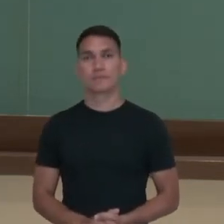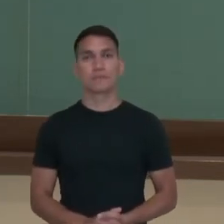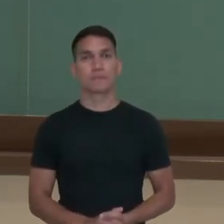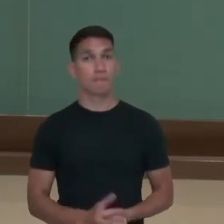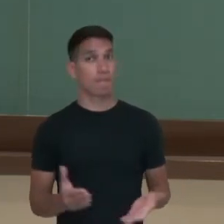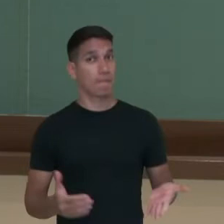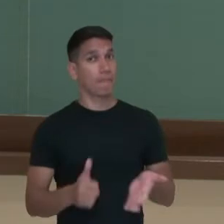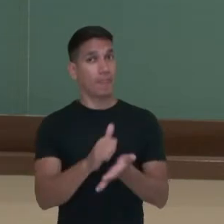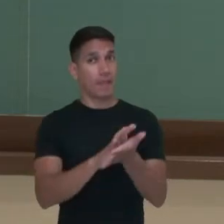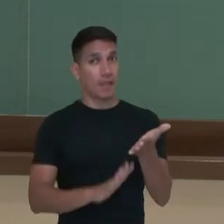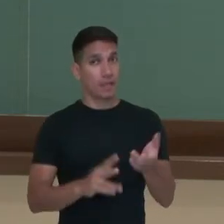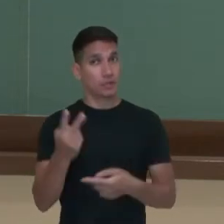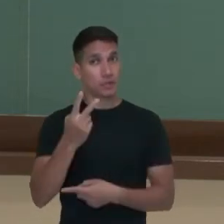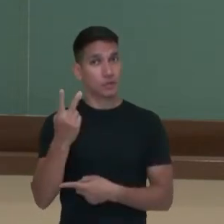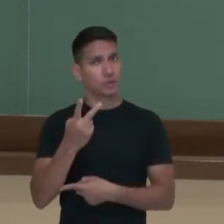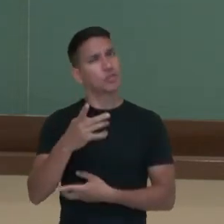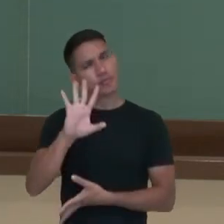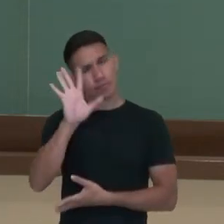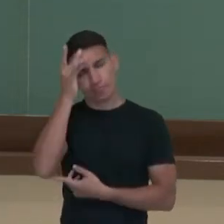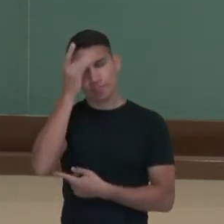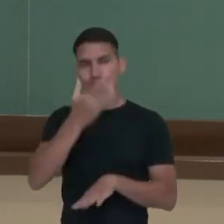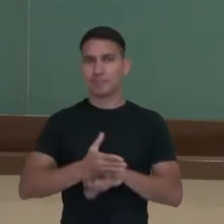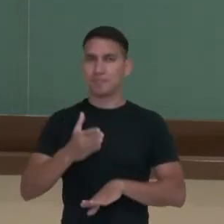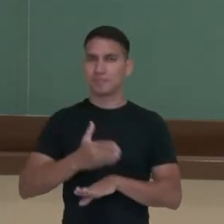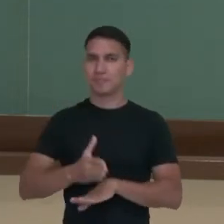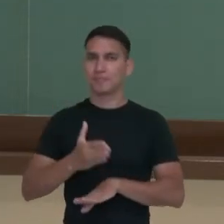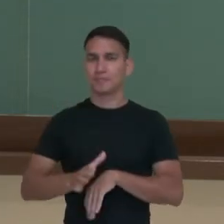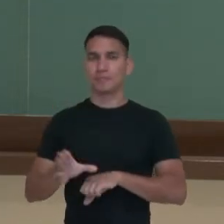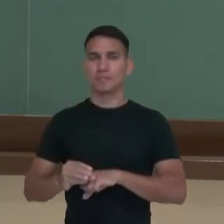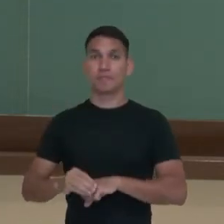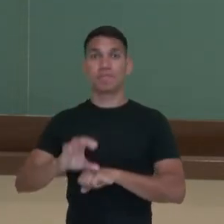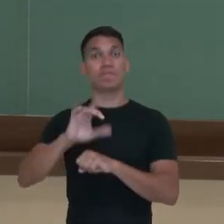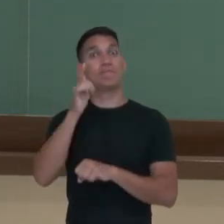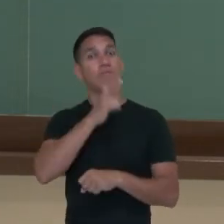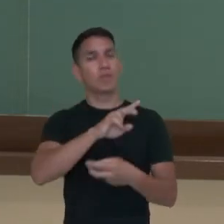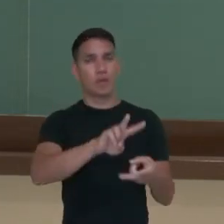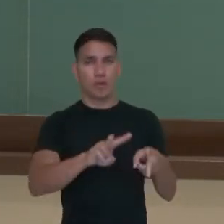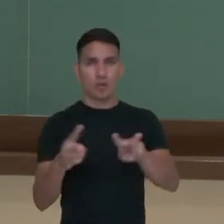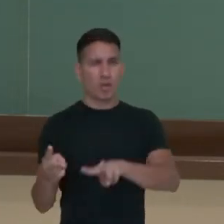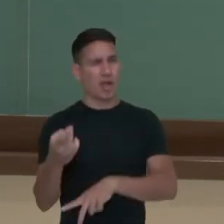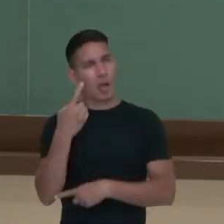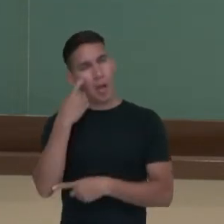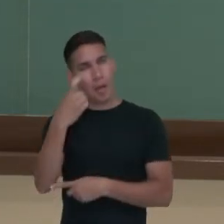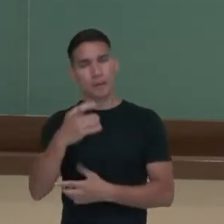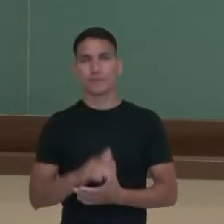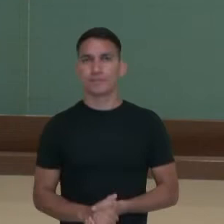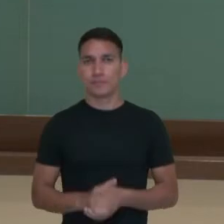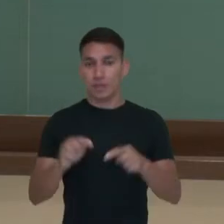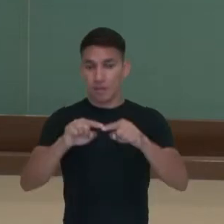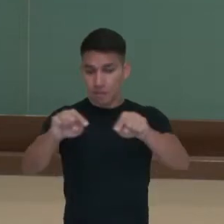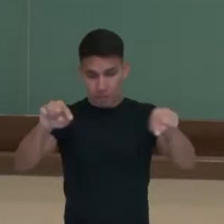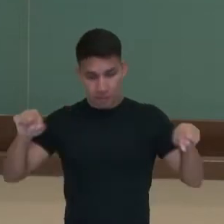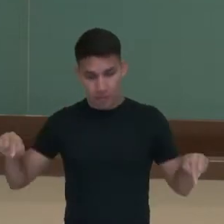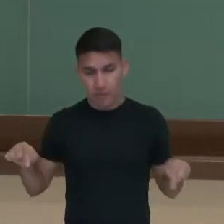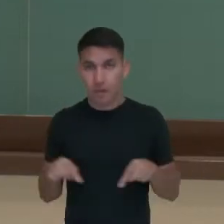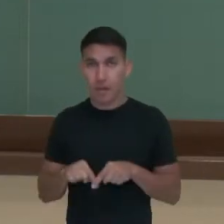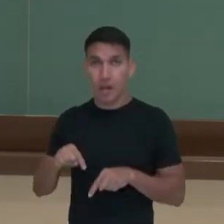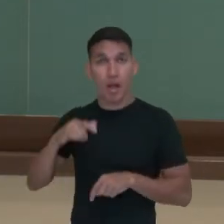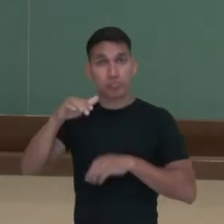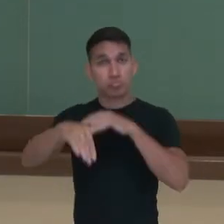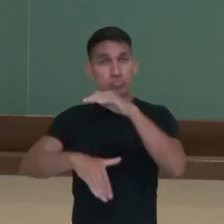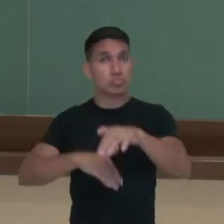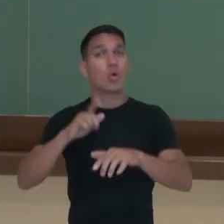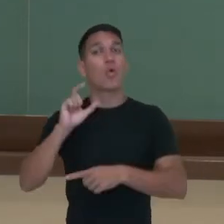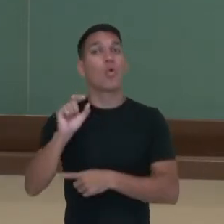Vamos fazer a atividade 2 para praticar esse conhecimento de conversão? Olha que interessante. Uma piscina possui as seguintes